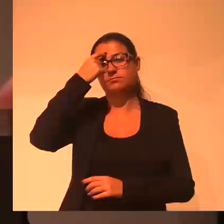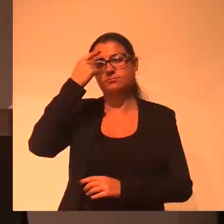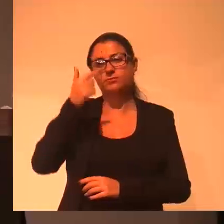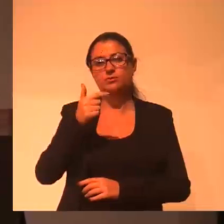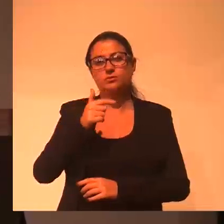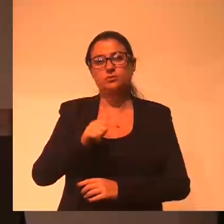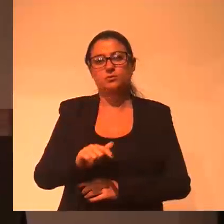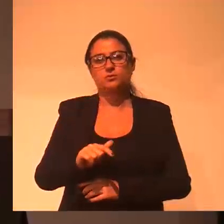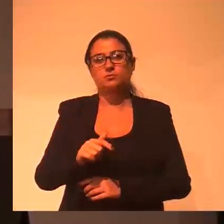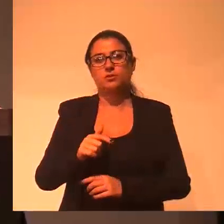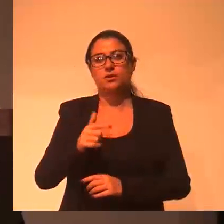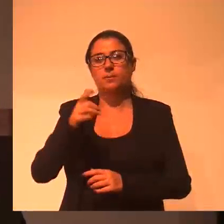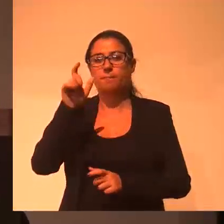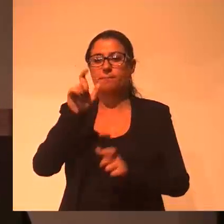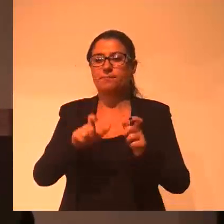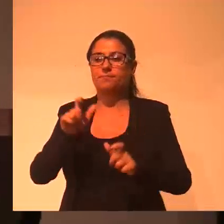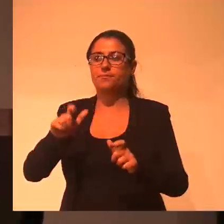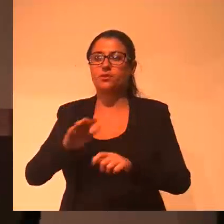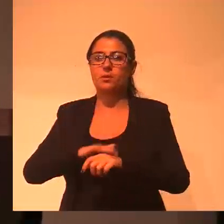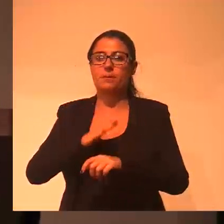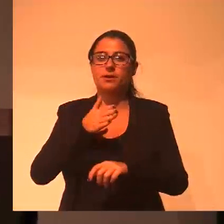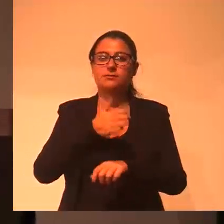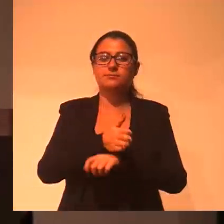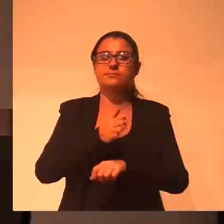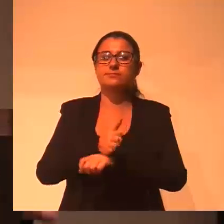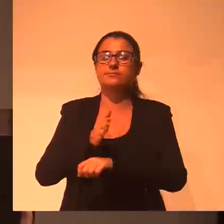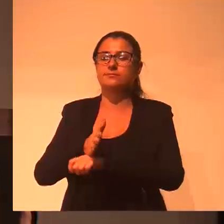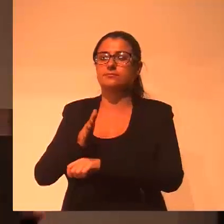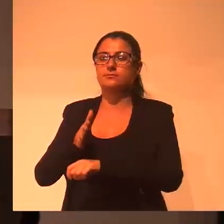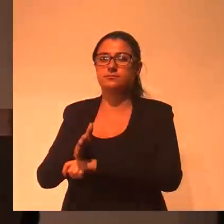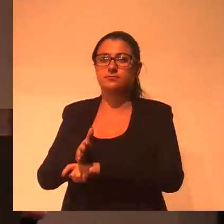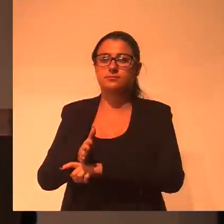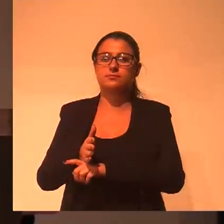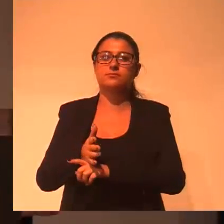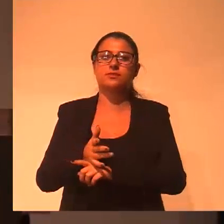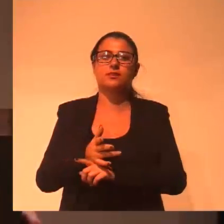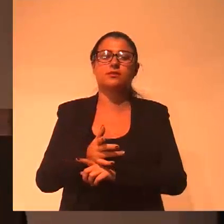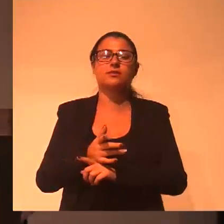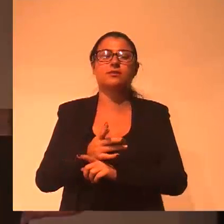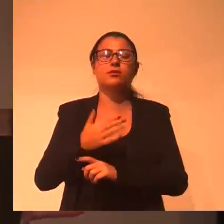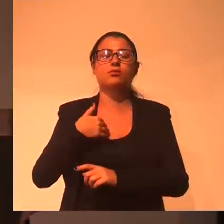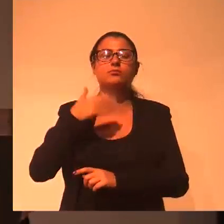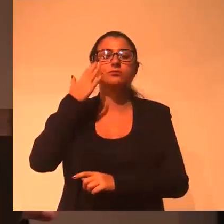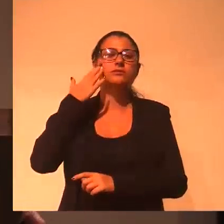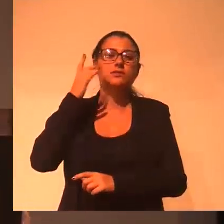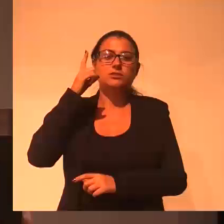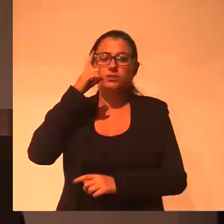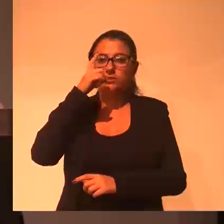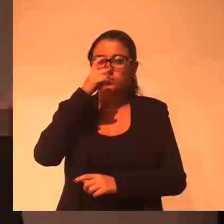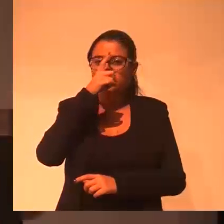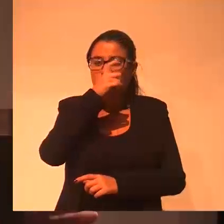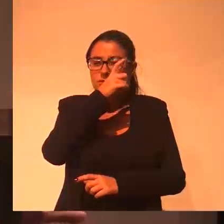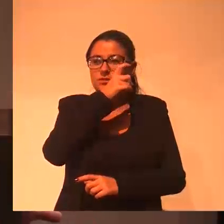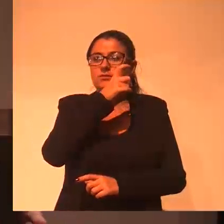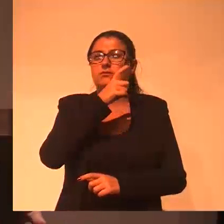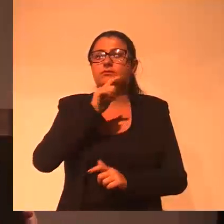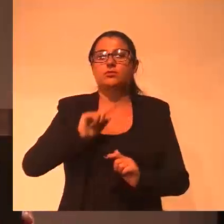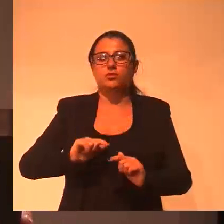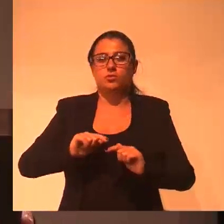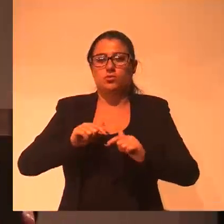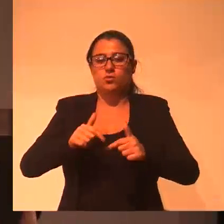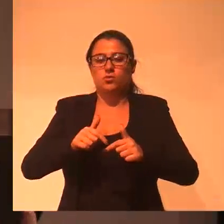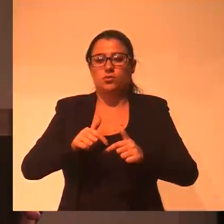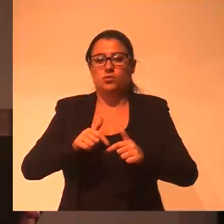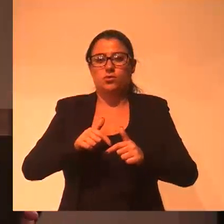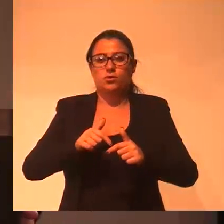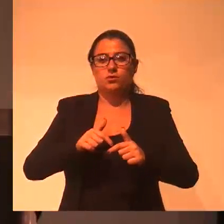pessoas participem. Eu sei que é um desafio, né, e até citei um caso da luta eterna dentro da empresa. Então você tem o gerente de produção e você tem